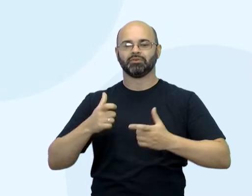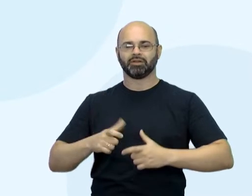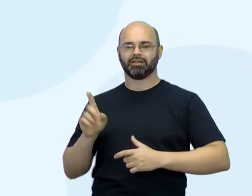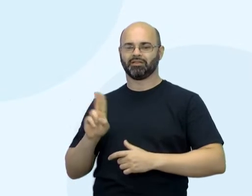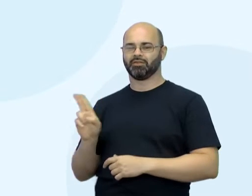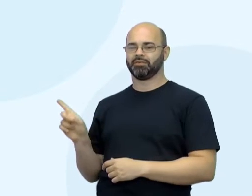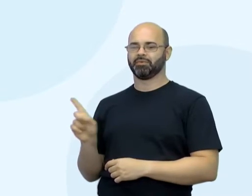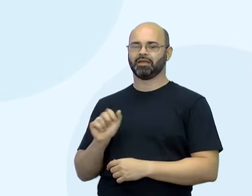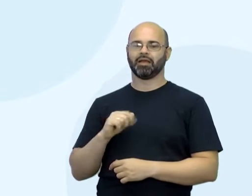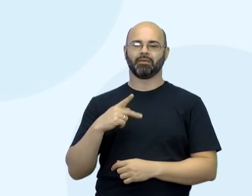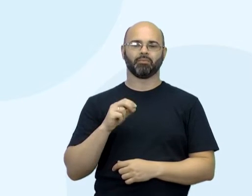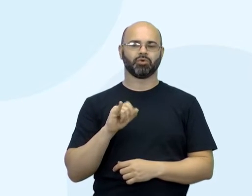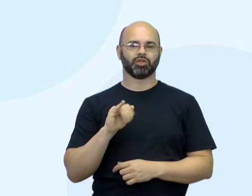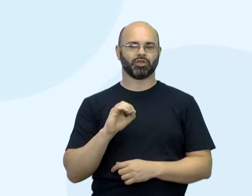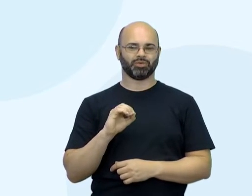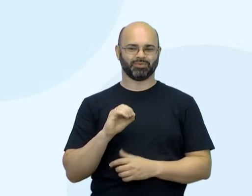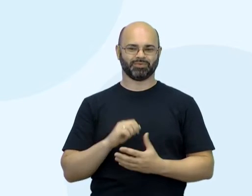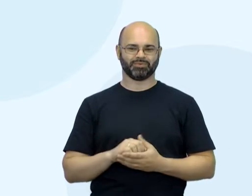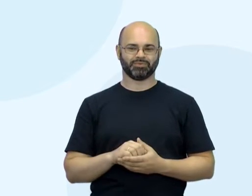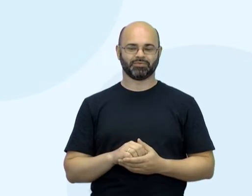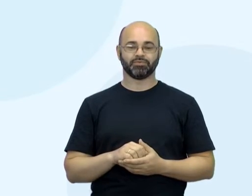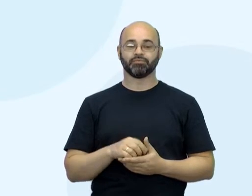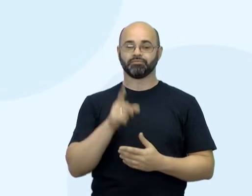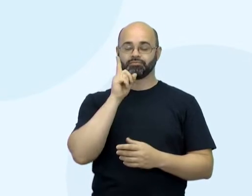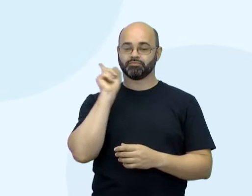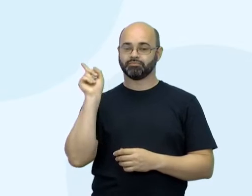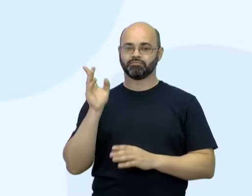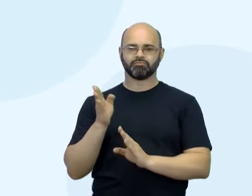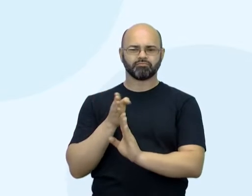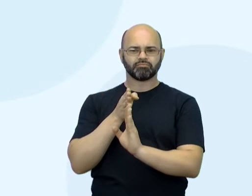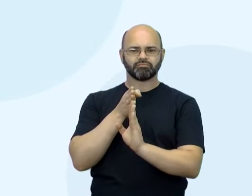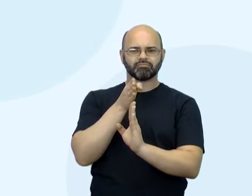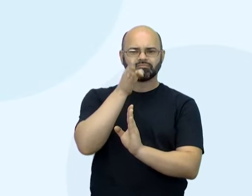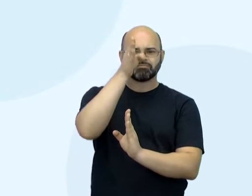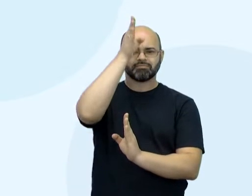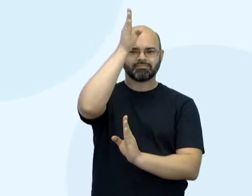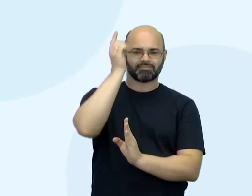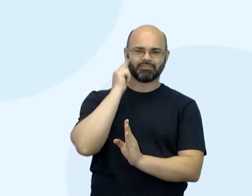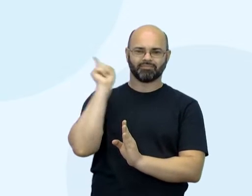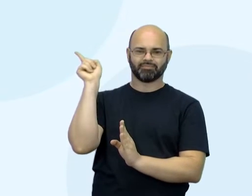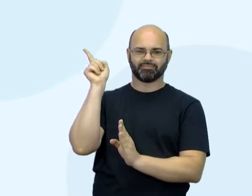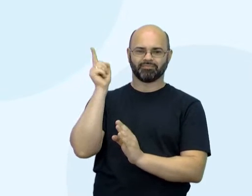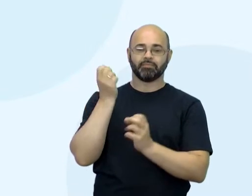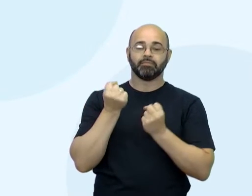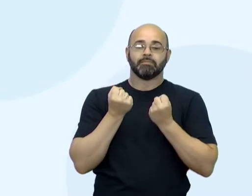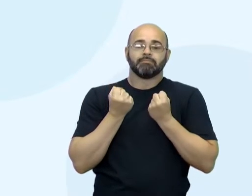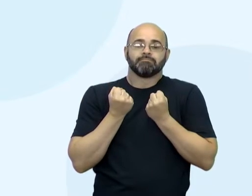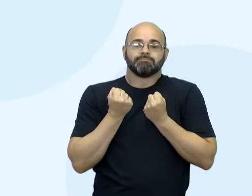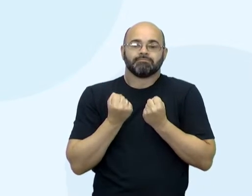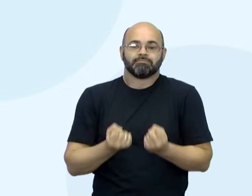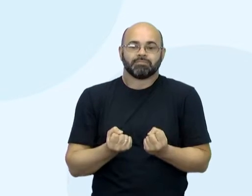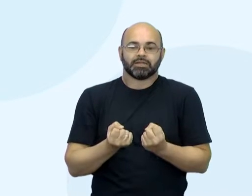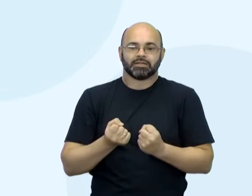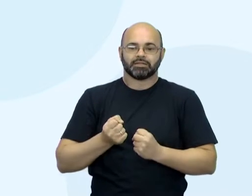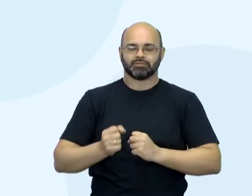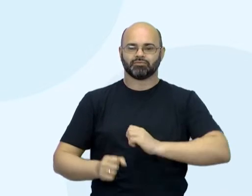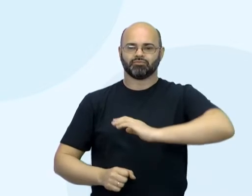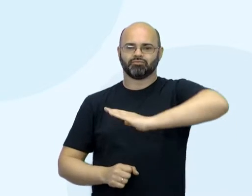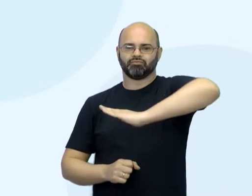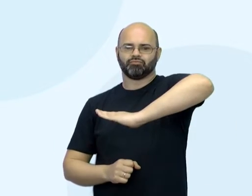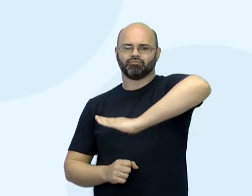aqui, nessa vertical aqui, ó, eu tenho a ação do peso, né? Eu tenho a ação da